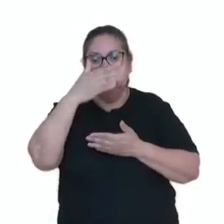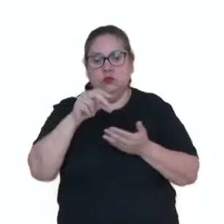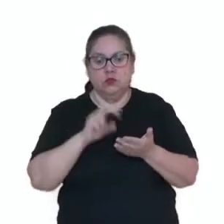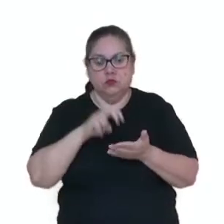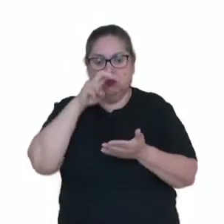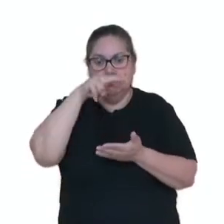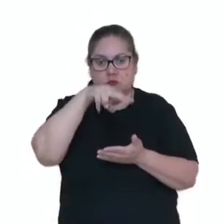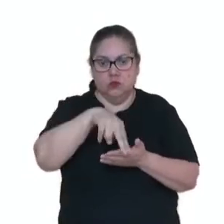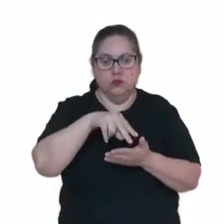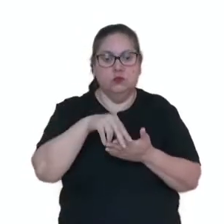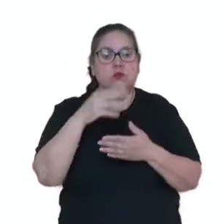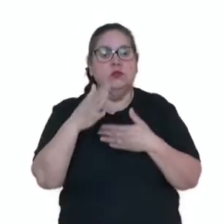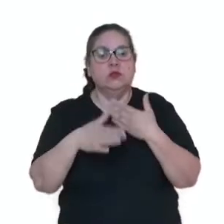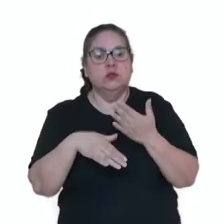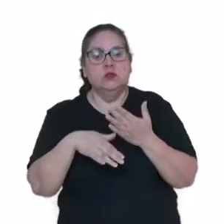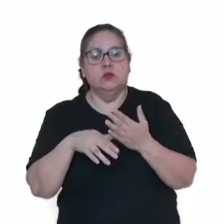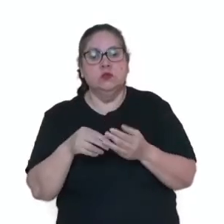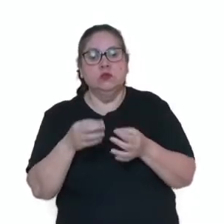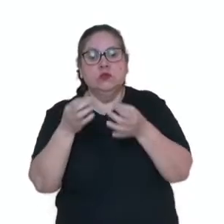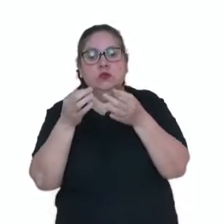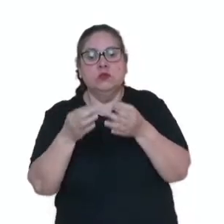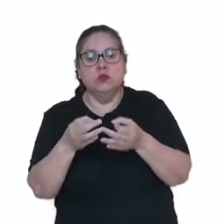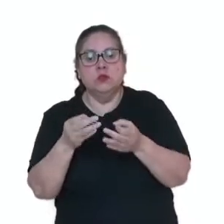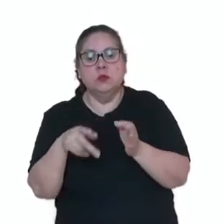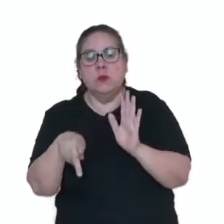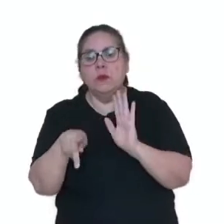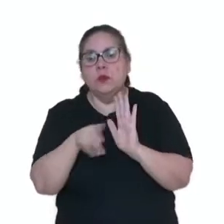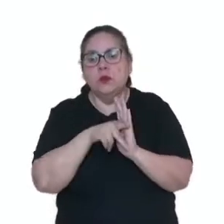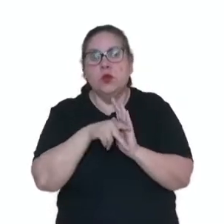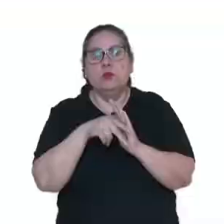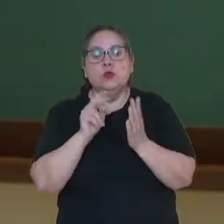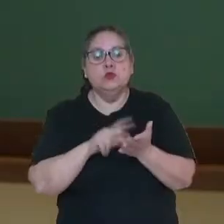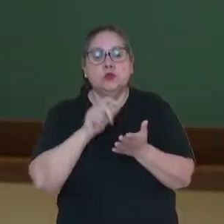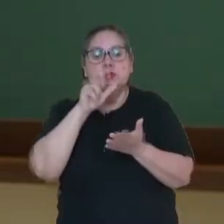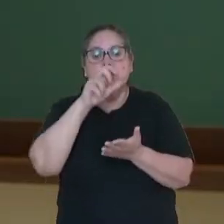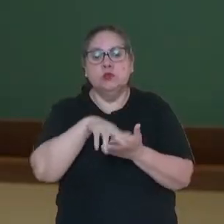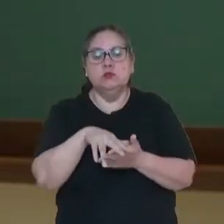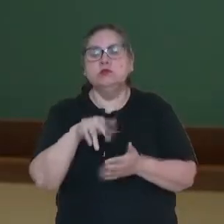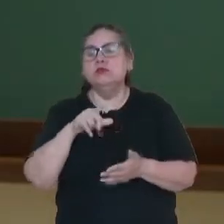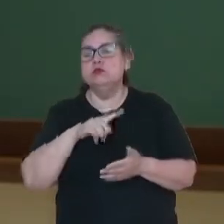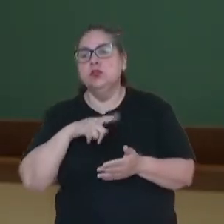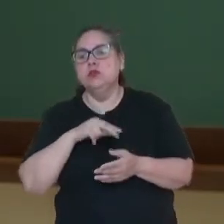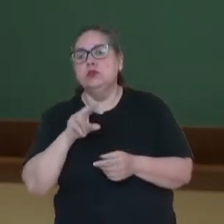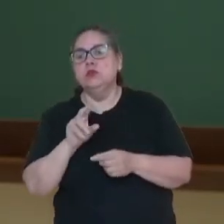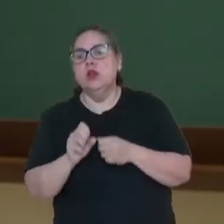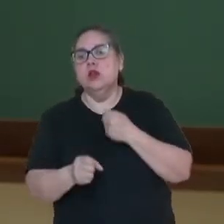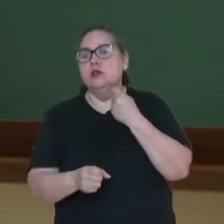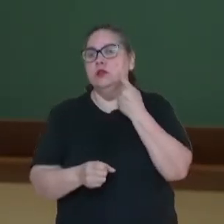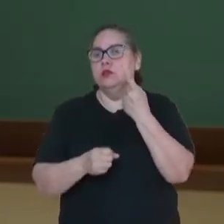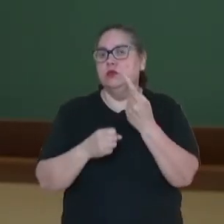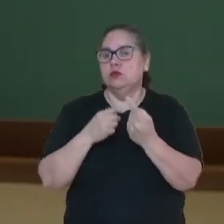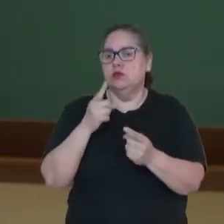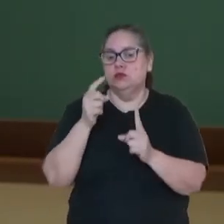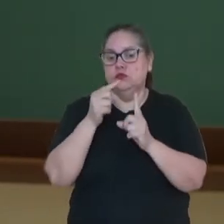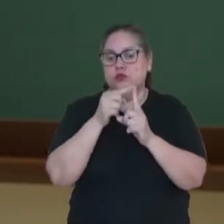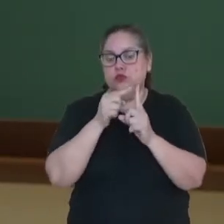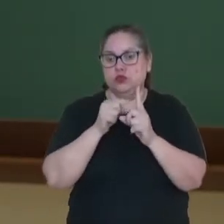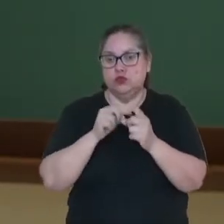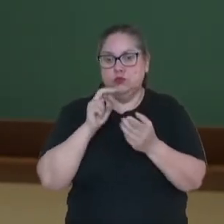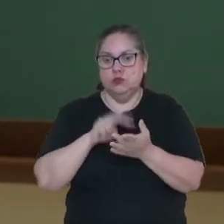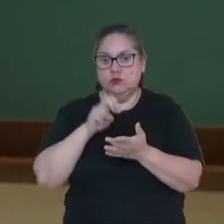saltos determina a denominação específica desses saltos. Então a gente tem alguns tipos